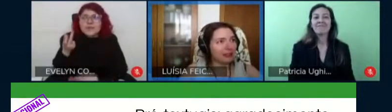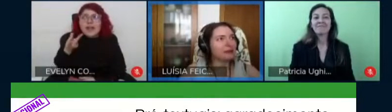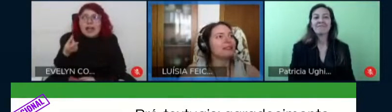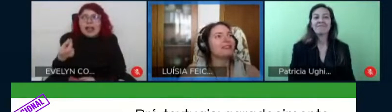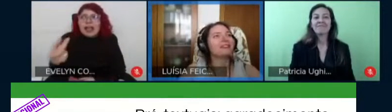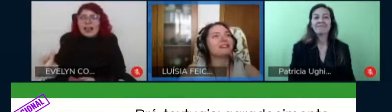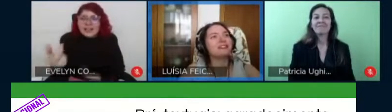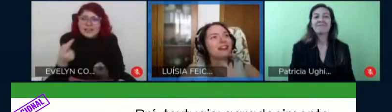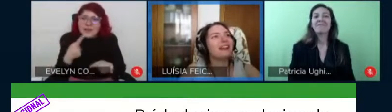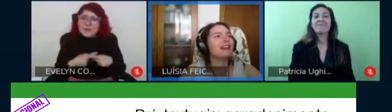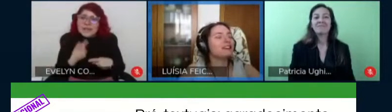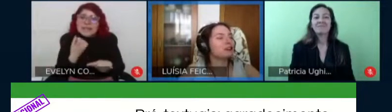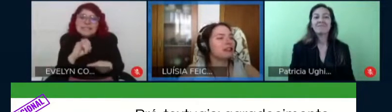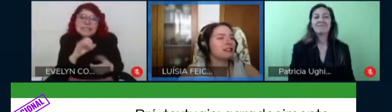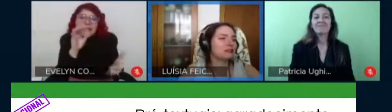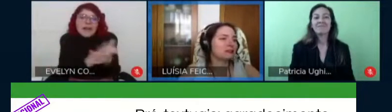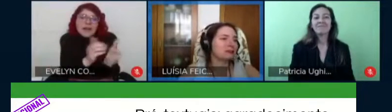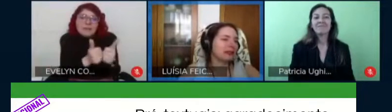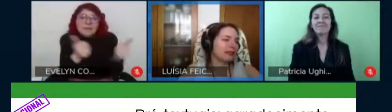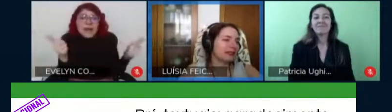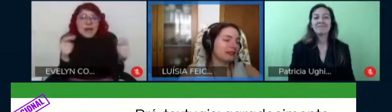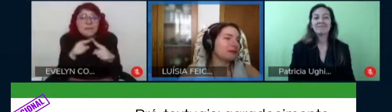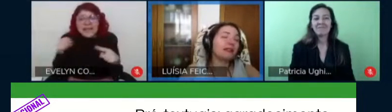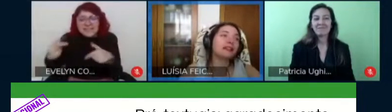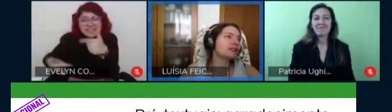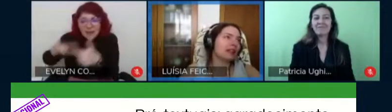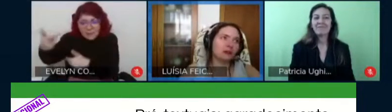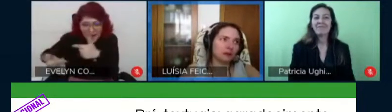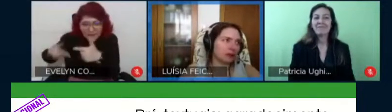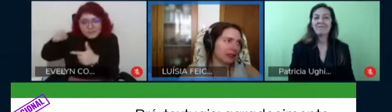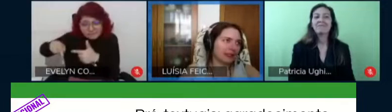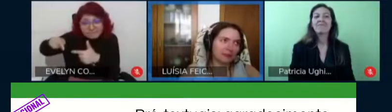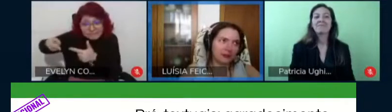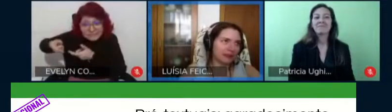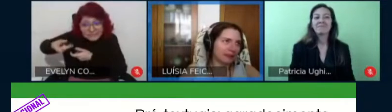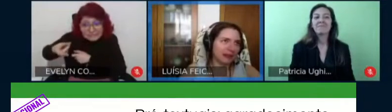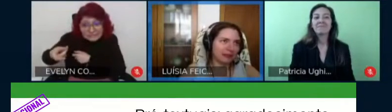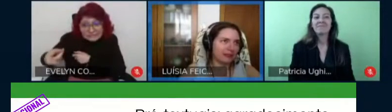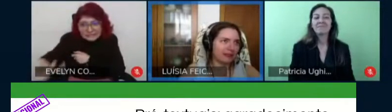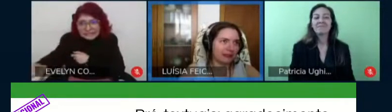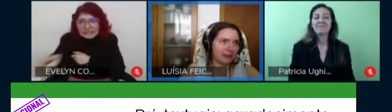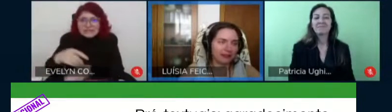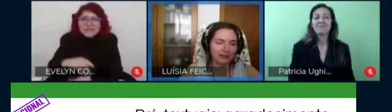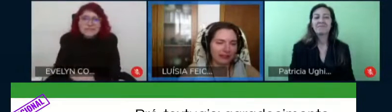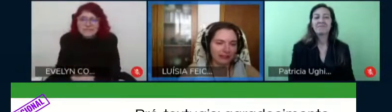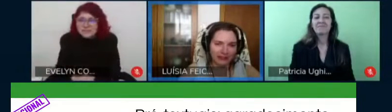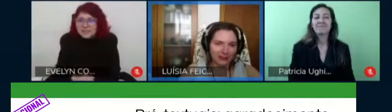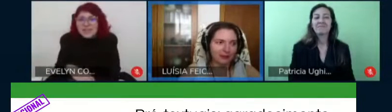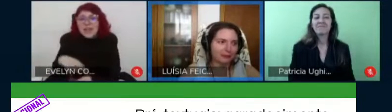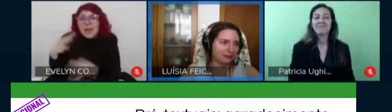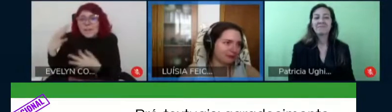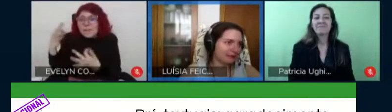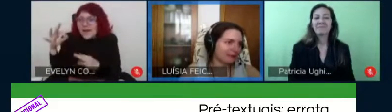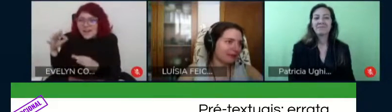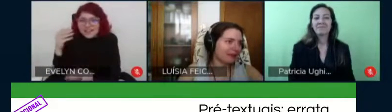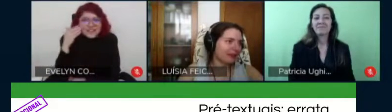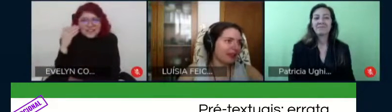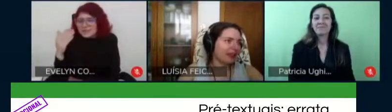trabalho é para sempre. Então, é só uma atenção. E não tem como trocar depois a página de